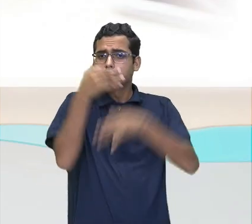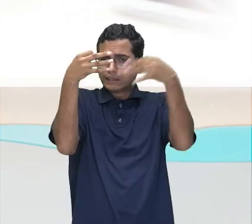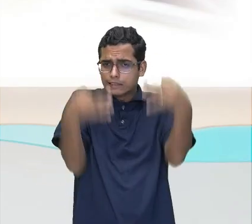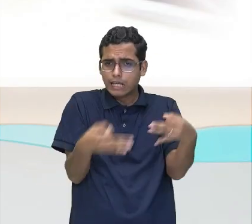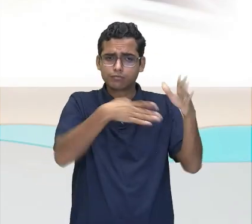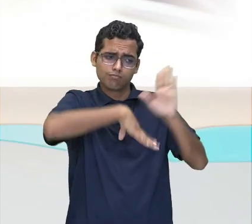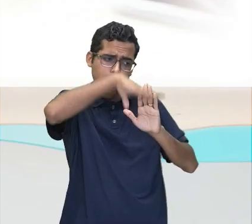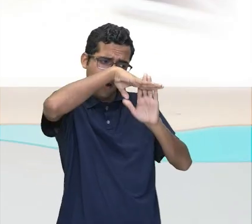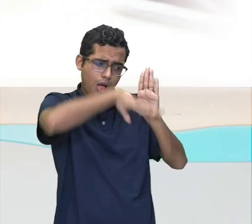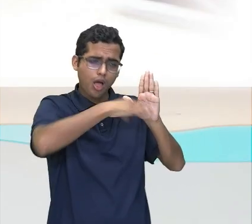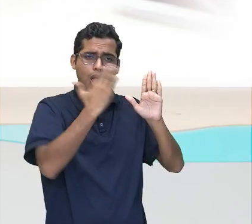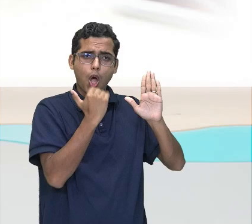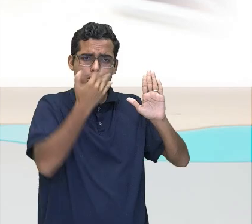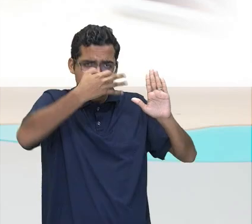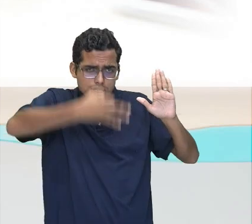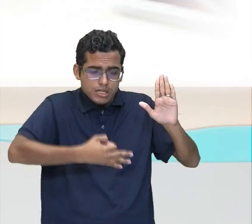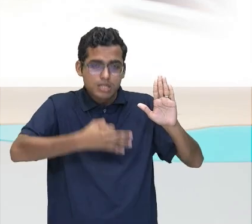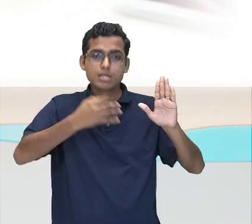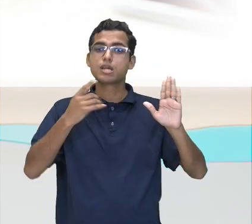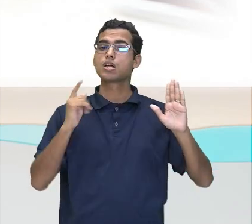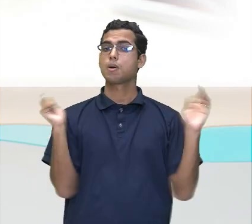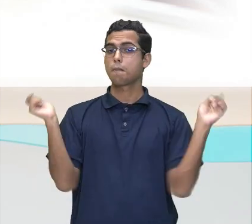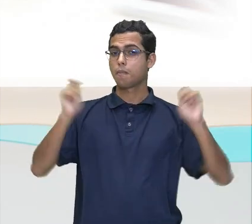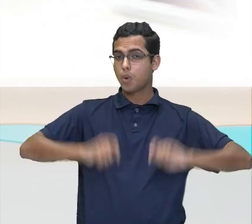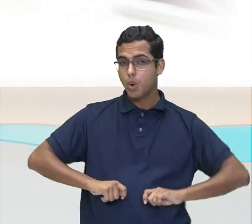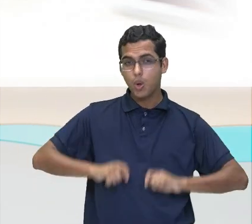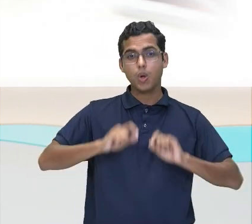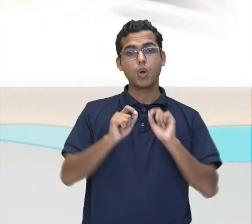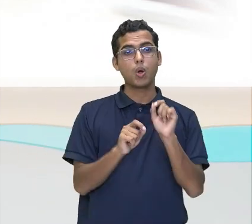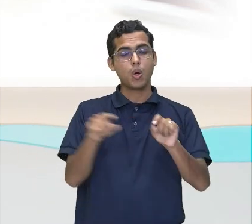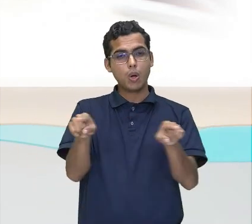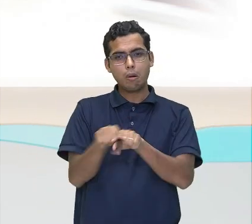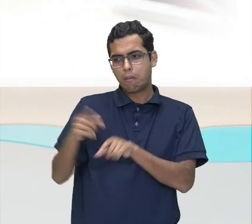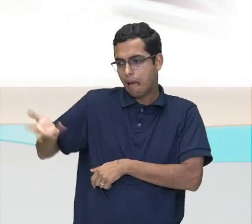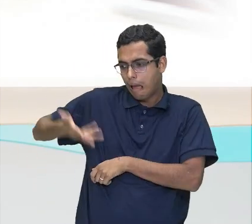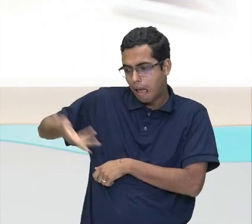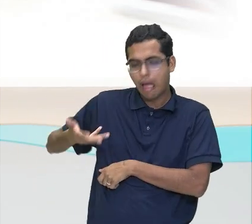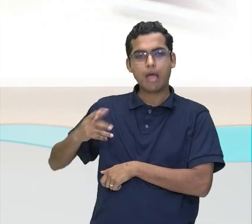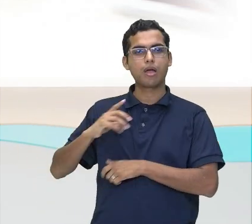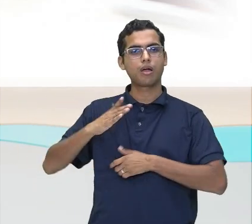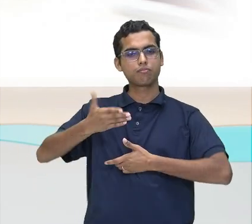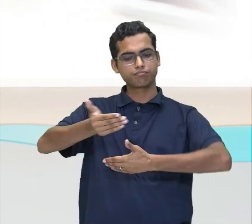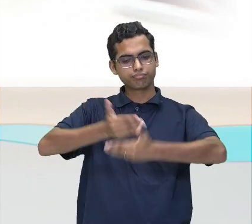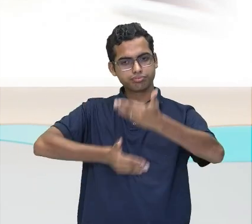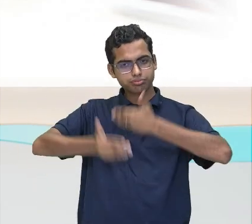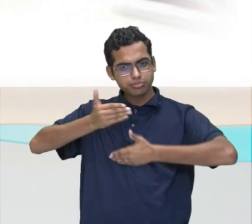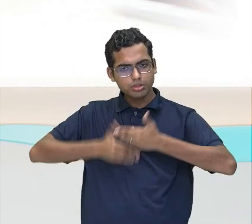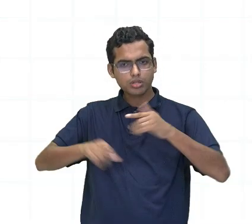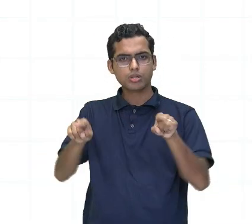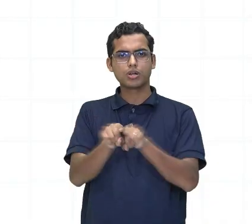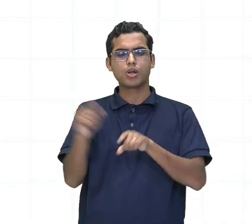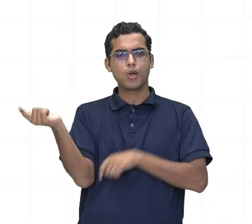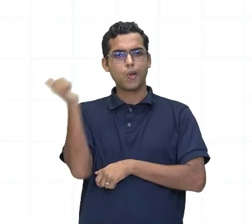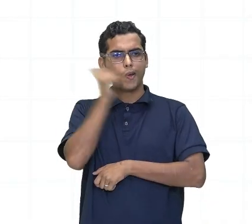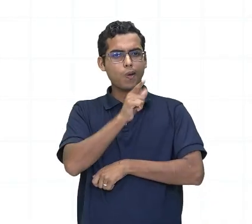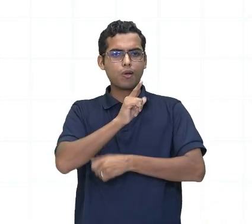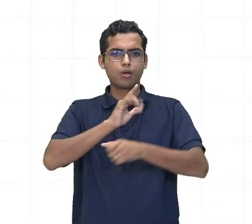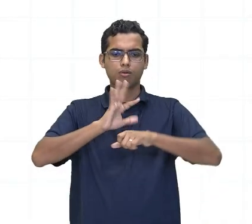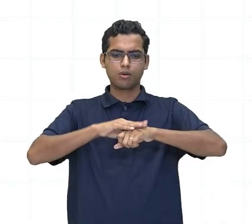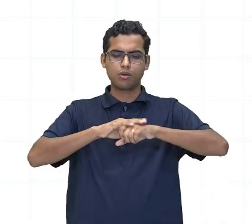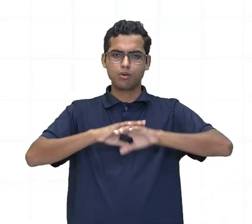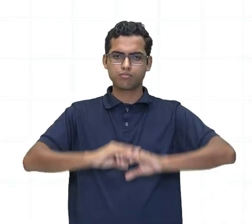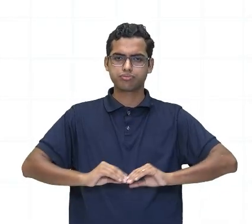regrada pode desacelerar esse processo de aparecimento. Perfeito? nós vamos ver alguns sintomas que